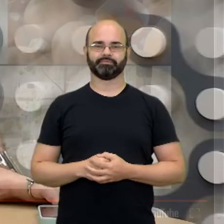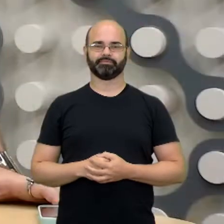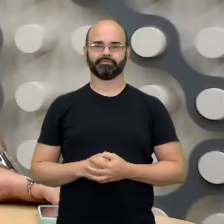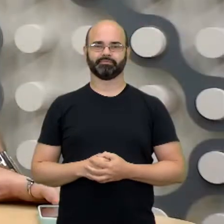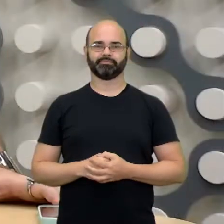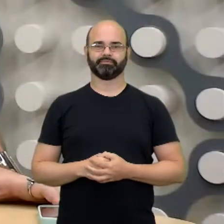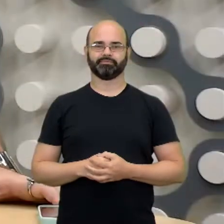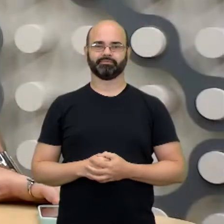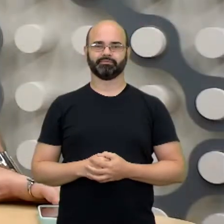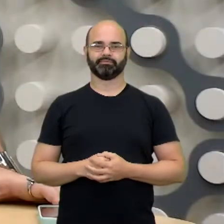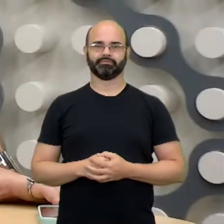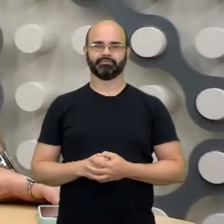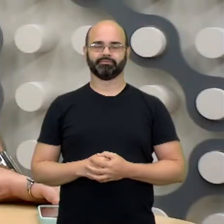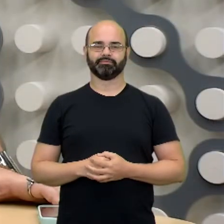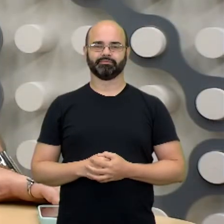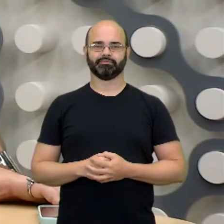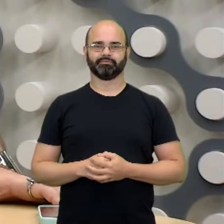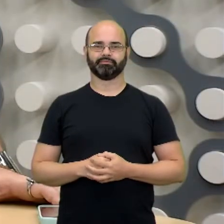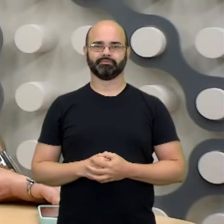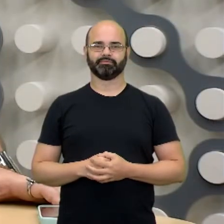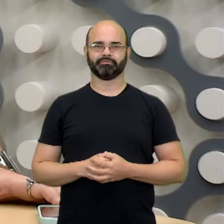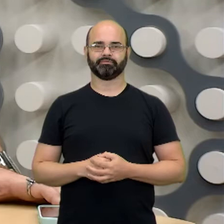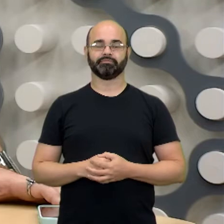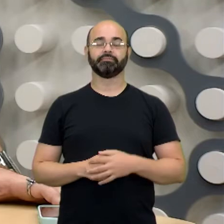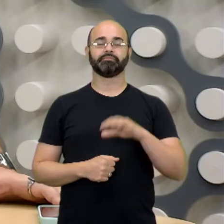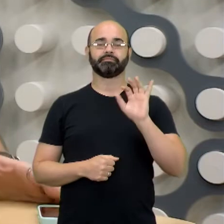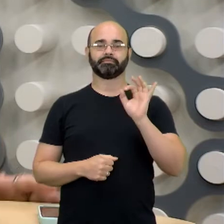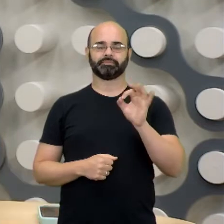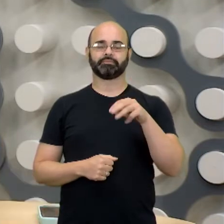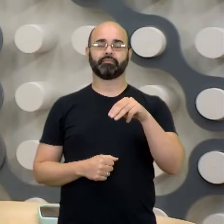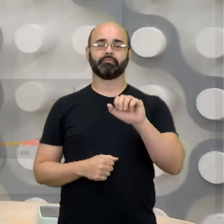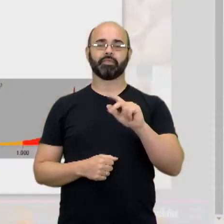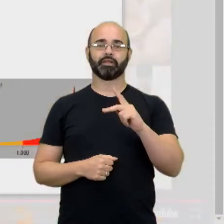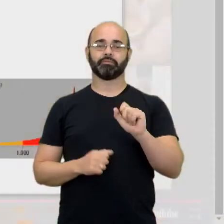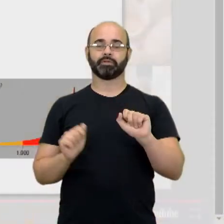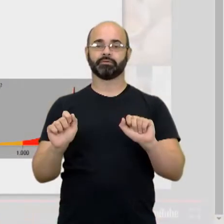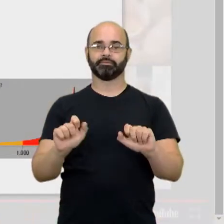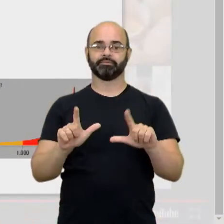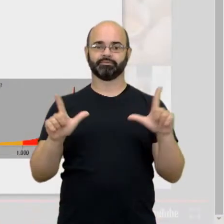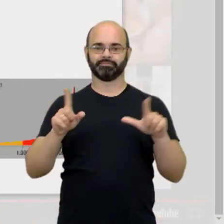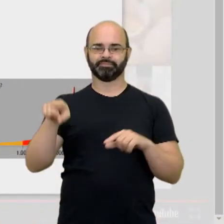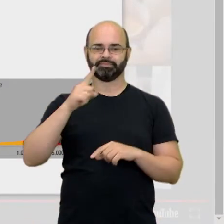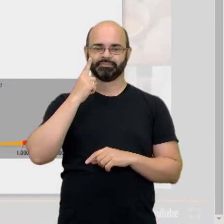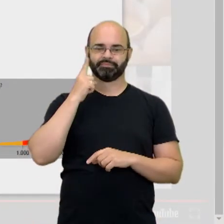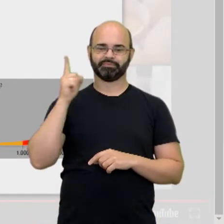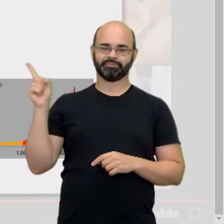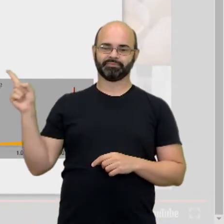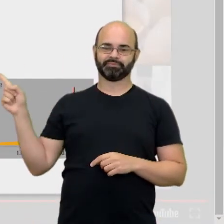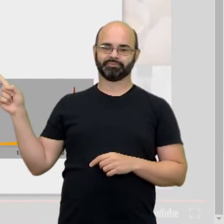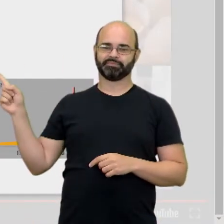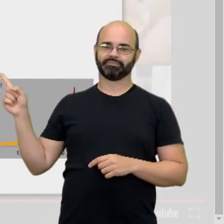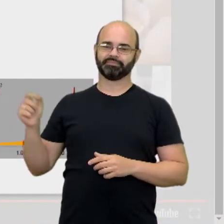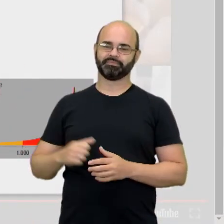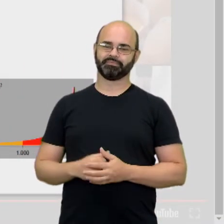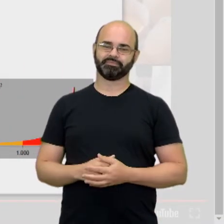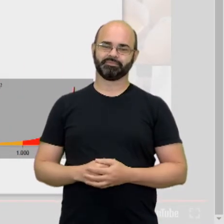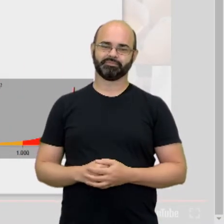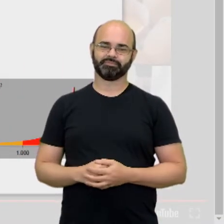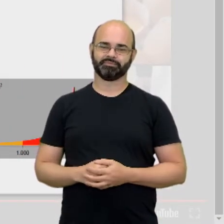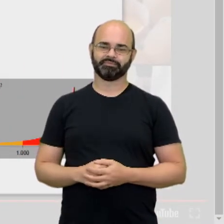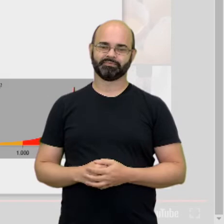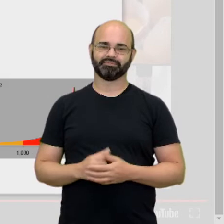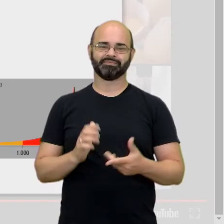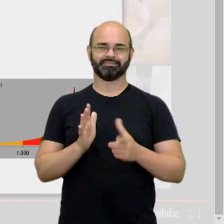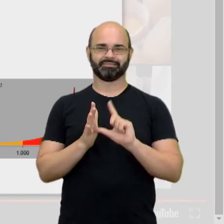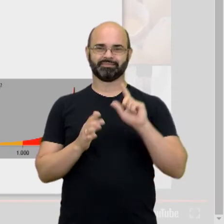É isso aí, galerinha. Então vocês viram aqui, ó, eu vou ampliar o mapa para vocês observarem aqui, ó. Então tá aí, ó. Então o que vocês viram no